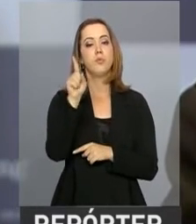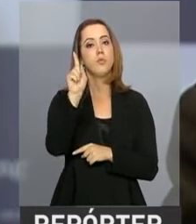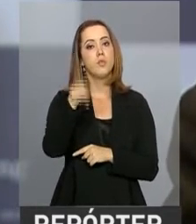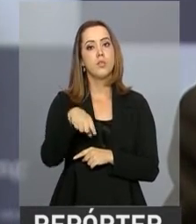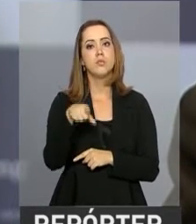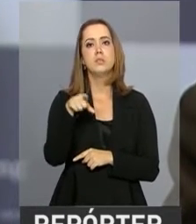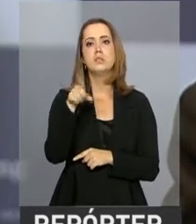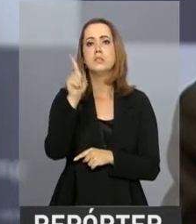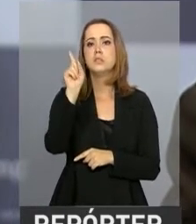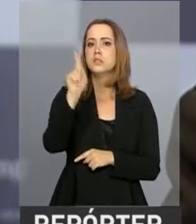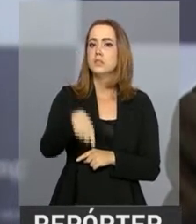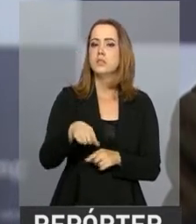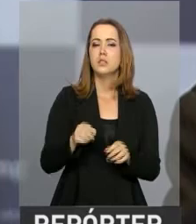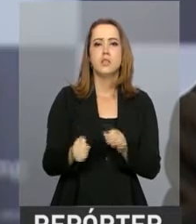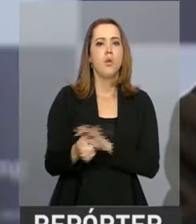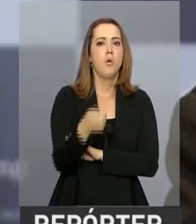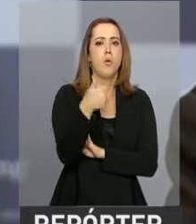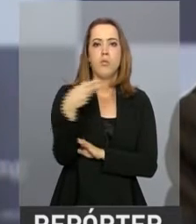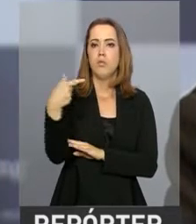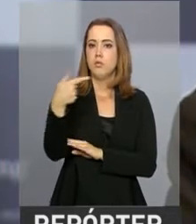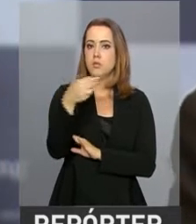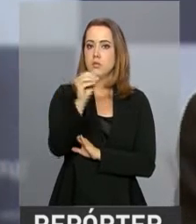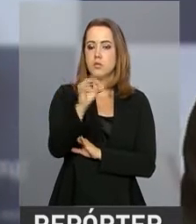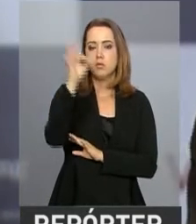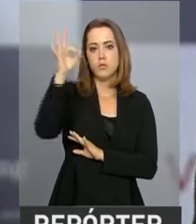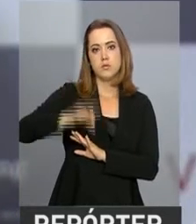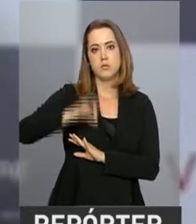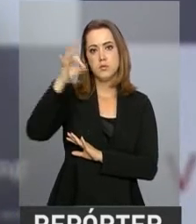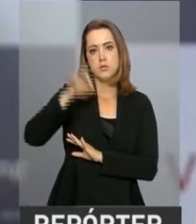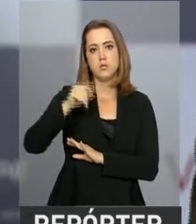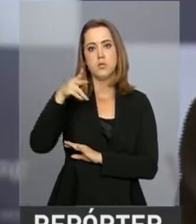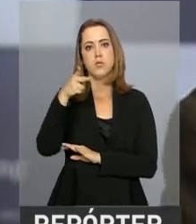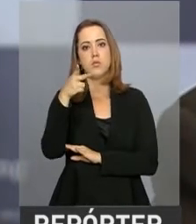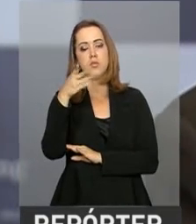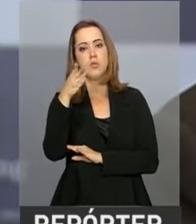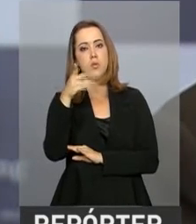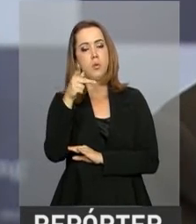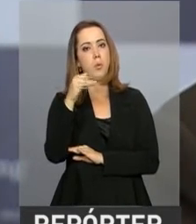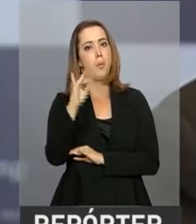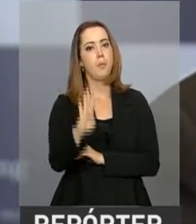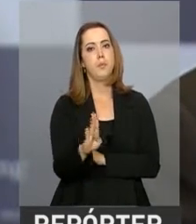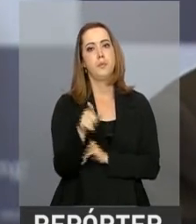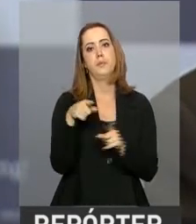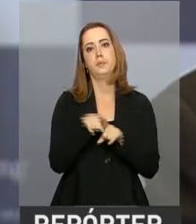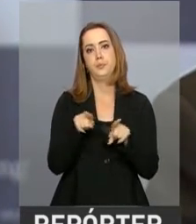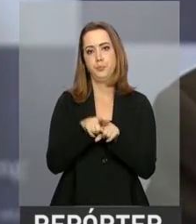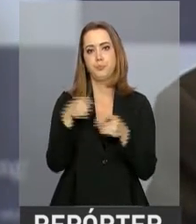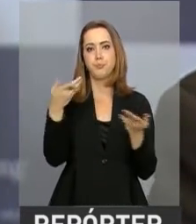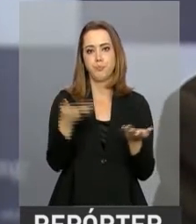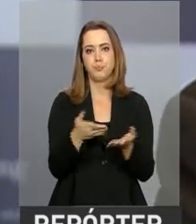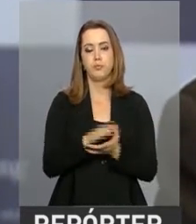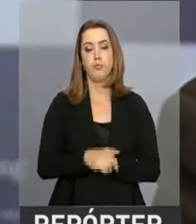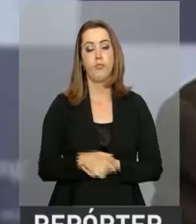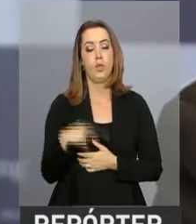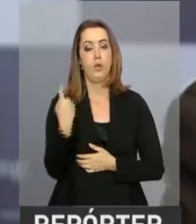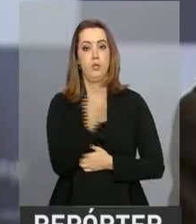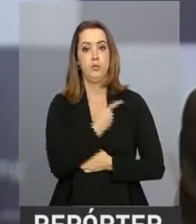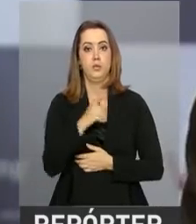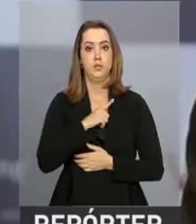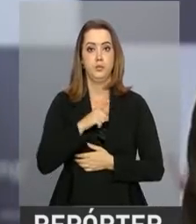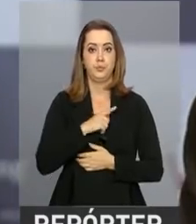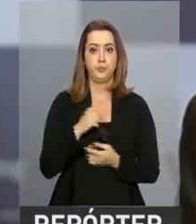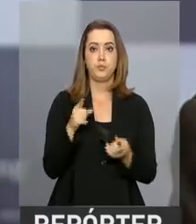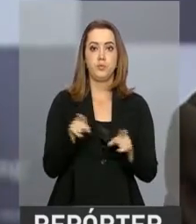é cerca de 70% do PIB projetado. E nós, com